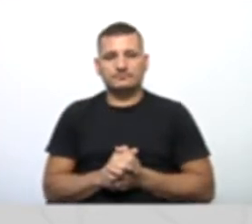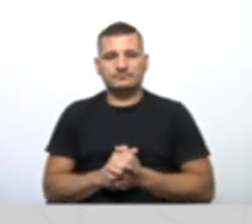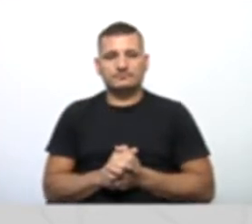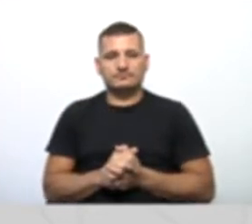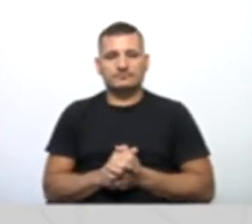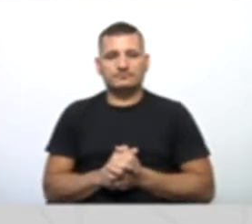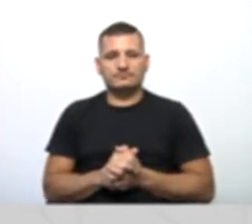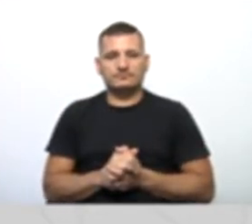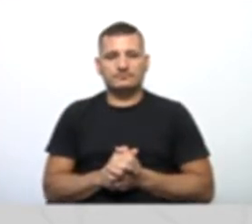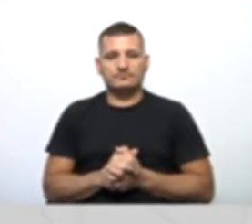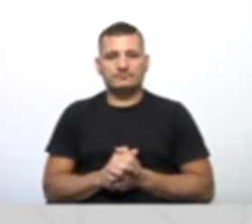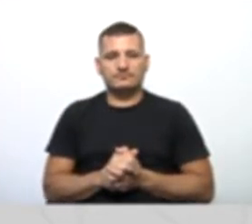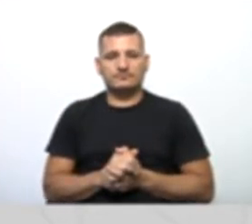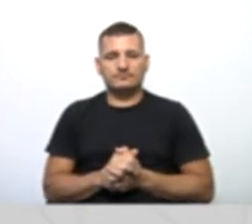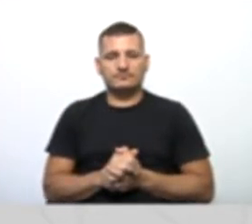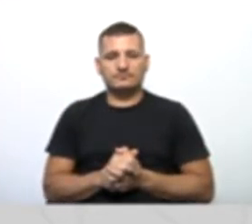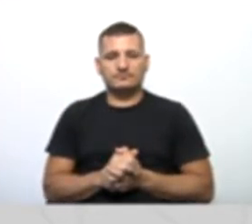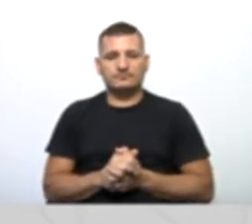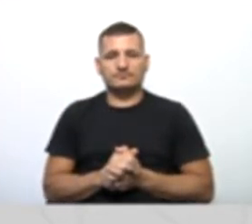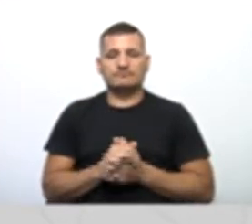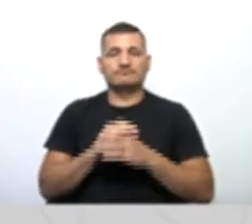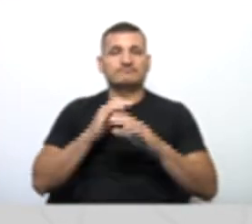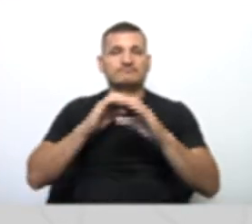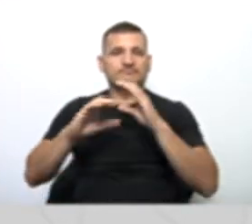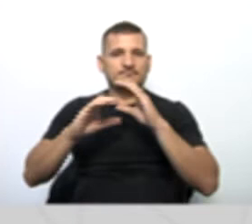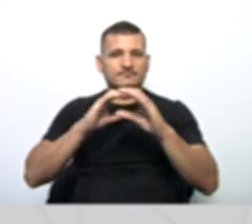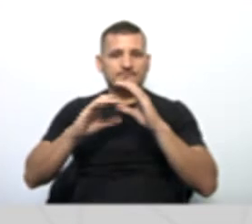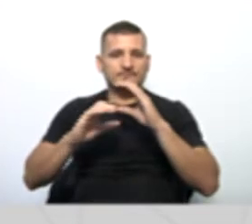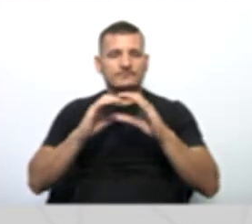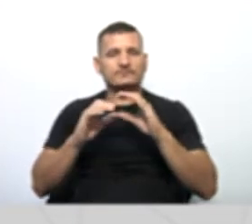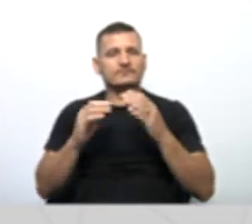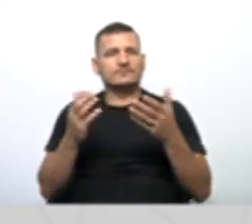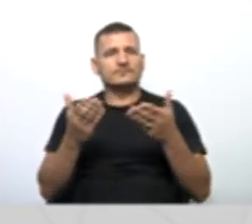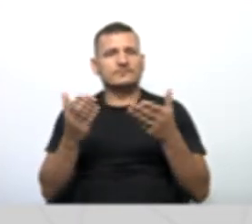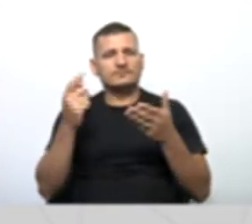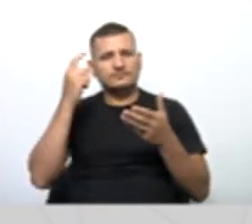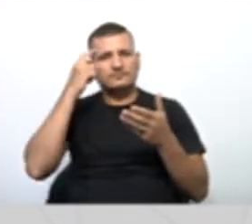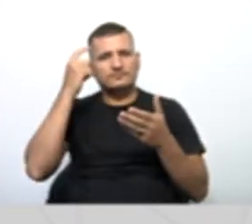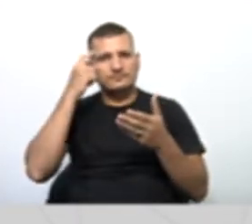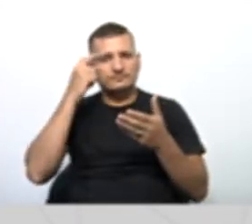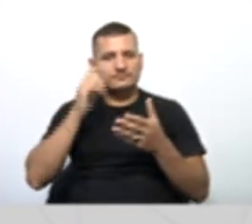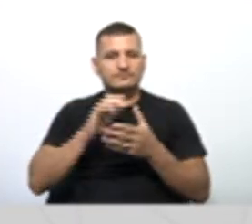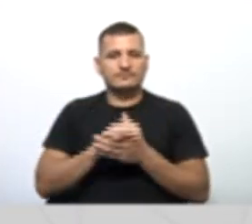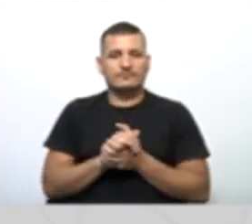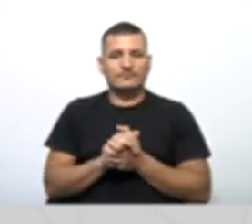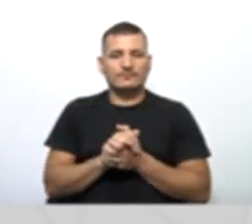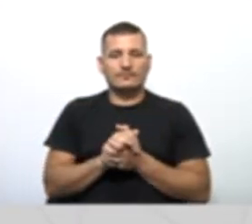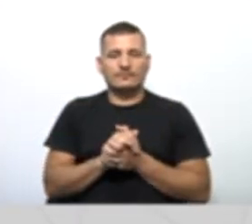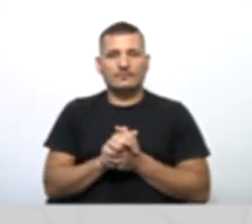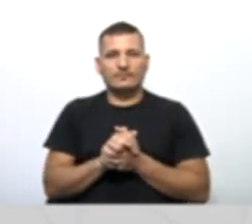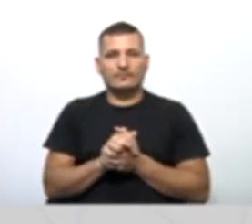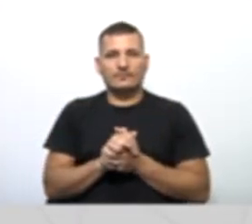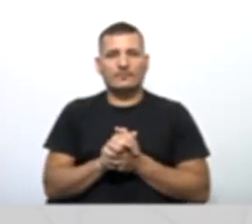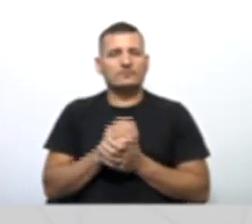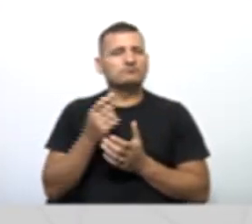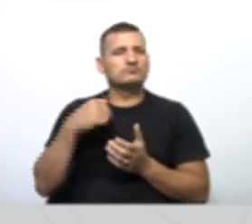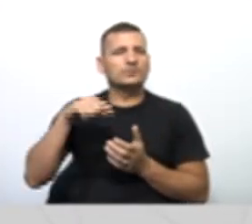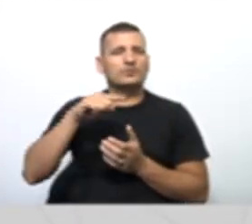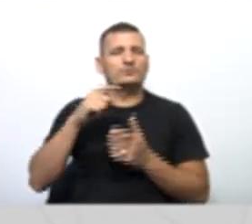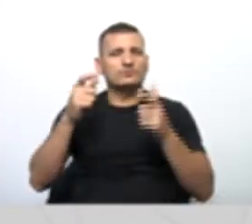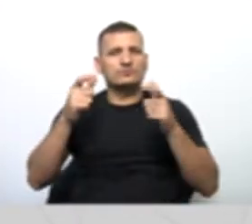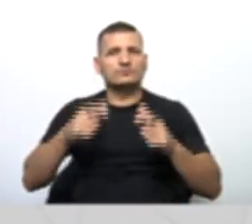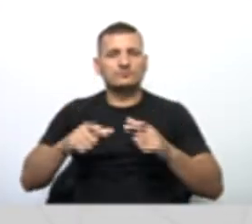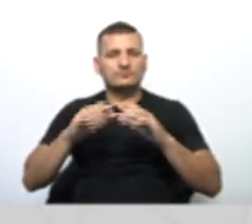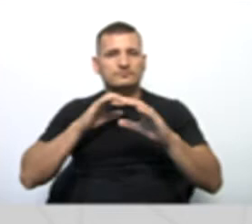Sendo assim, chegamos em comunicação. Vamos pensar aqui, né, aonde que a gente se comunica, né? A gente